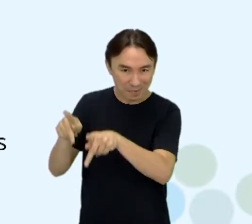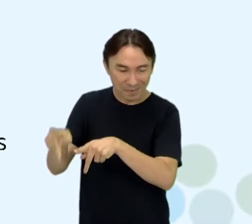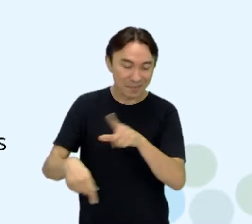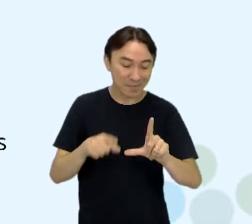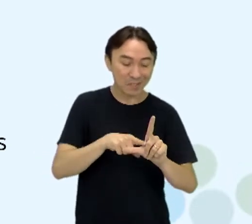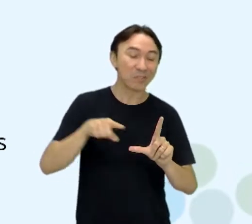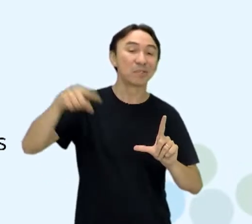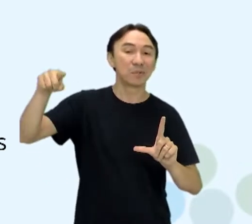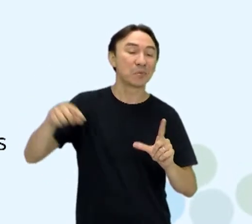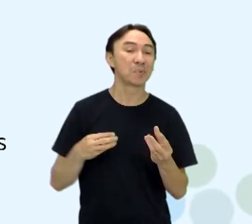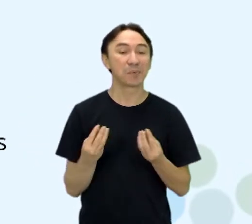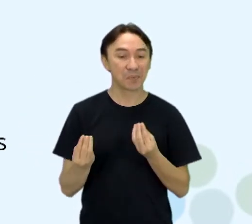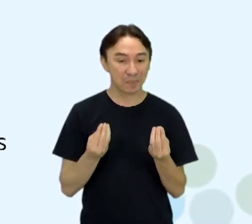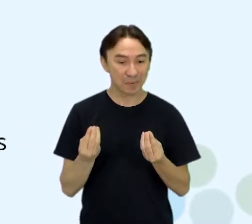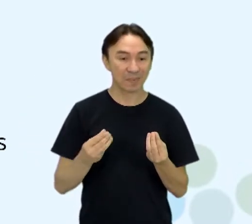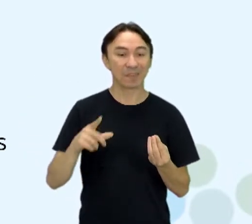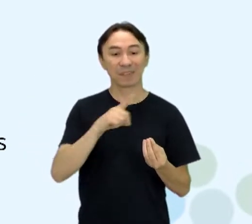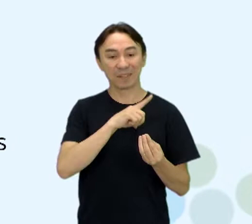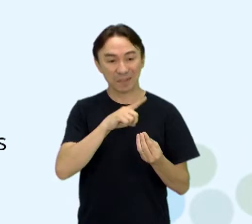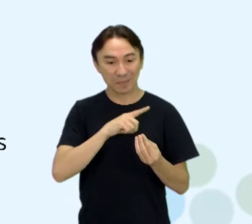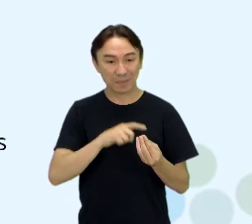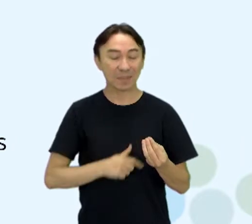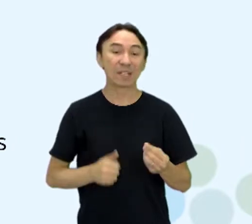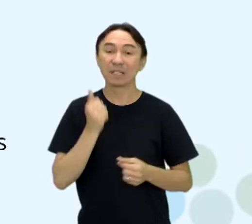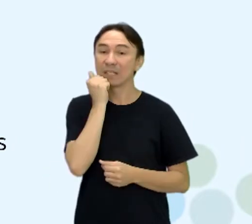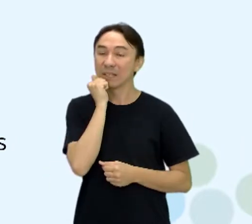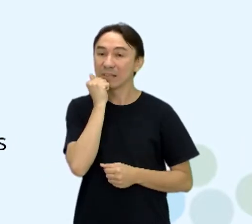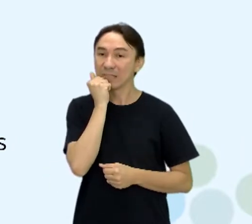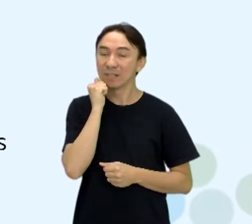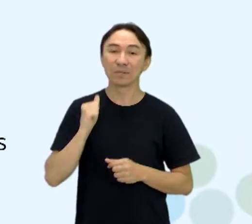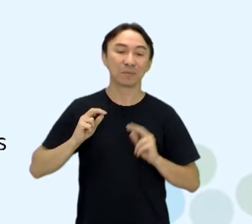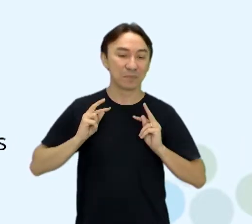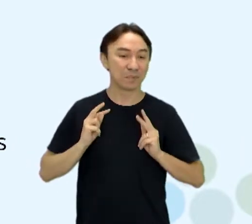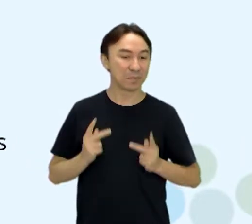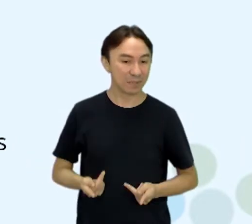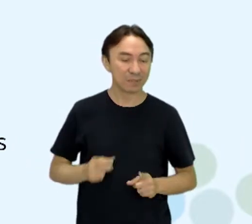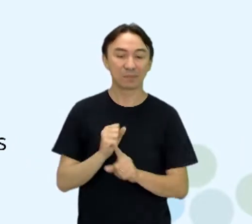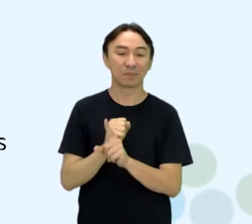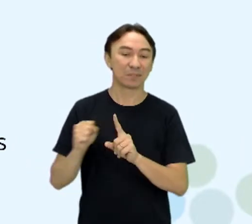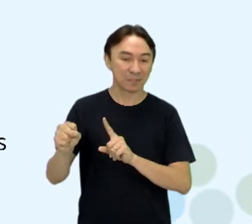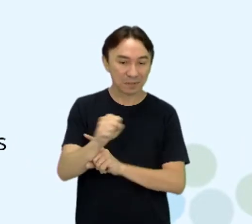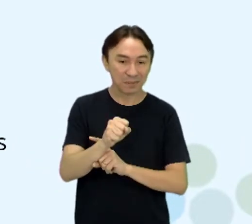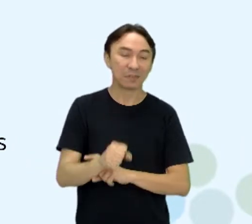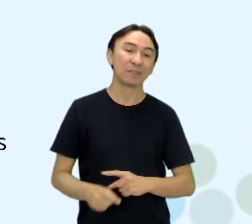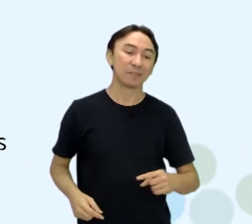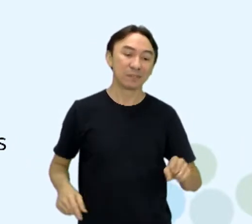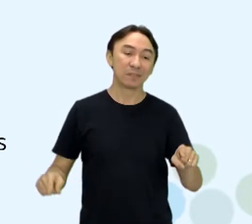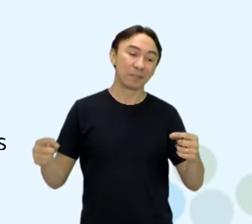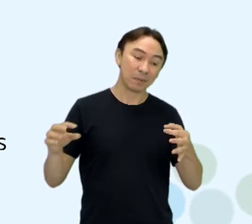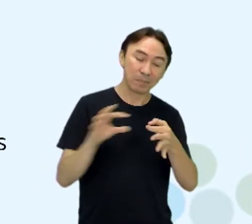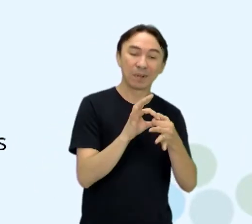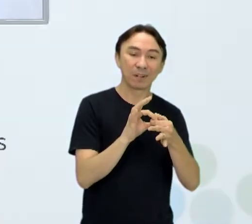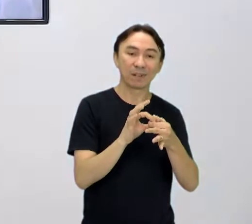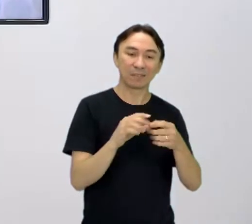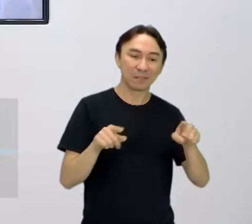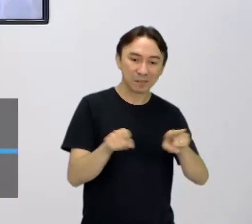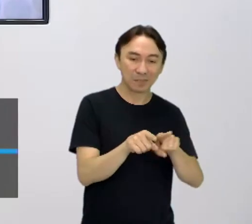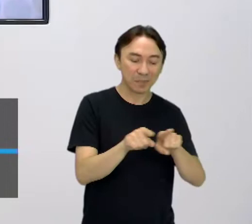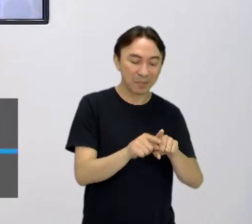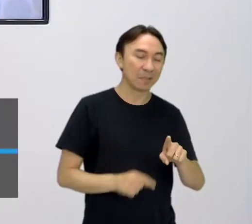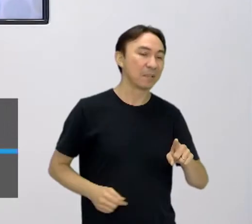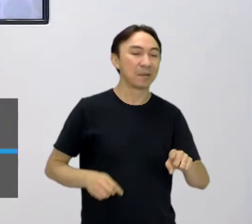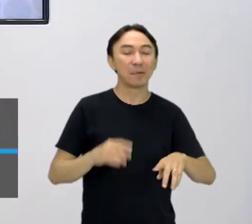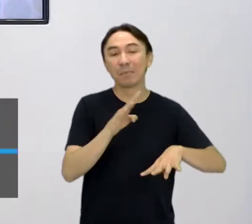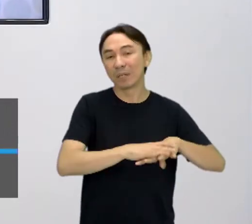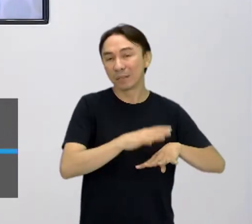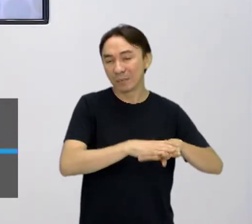se integram são as ciências humanas e sociais aplicadas e matemática e as suas tecnologias aí, que é a